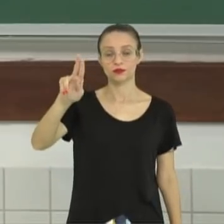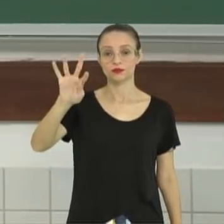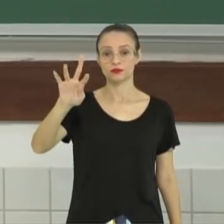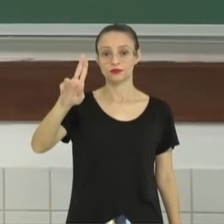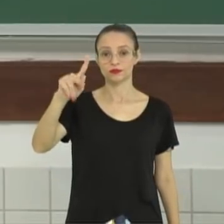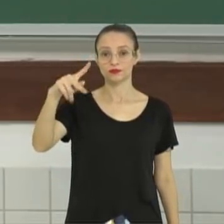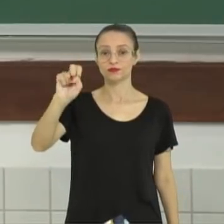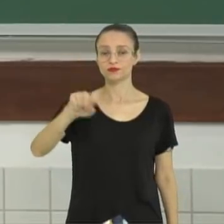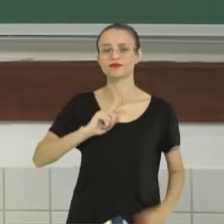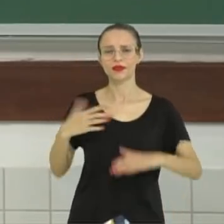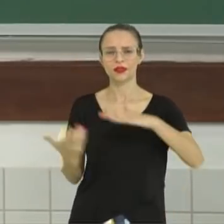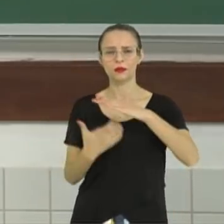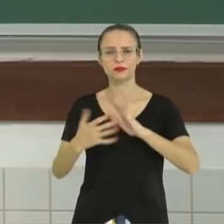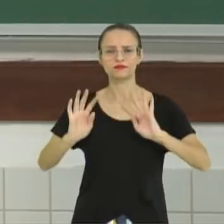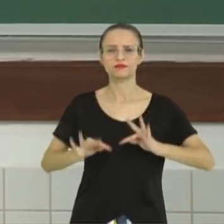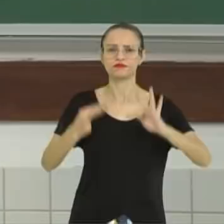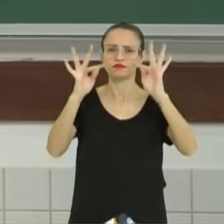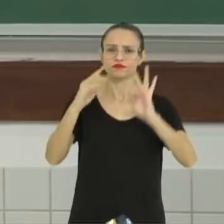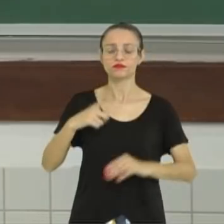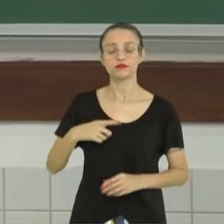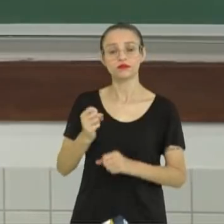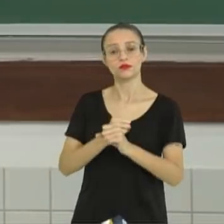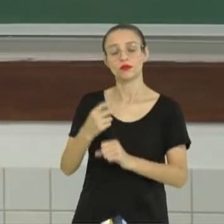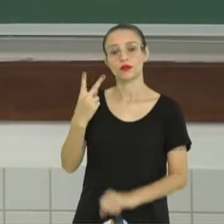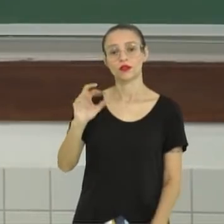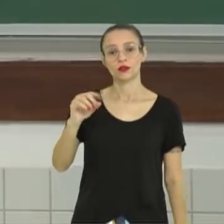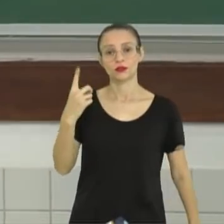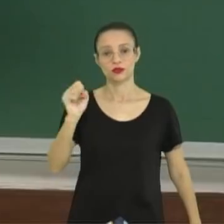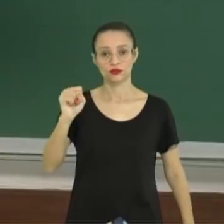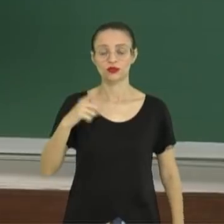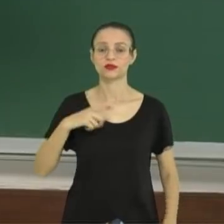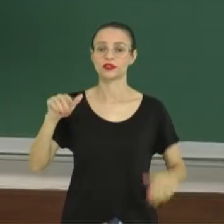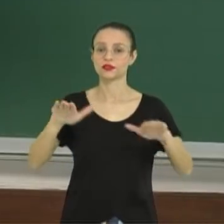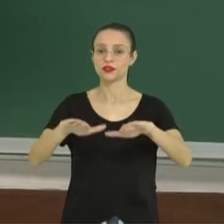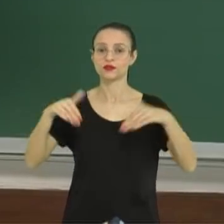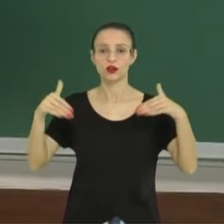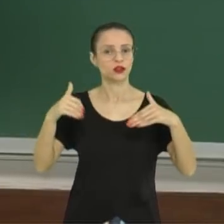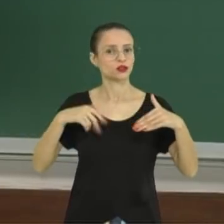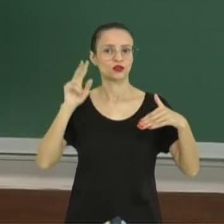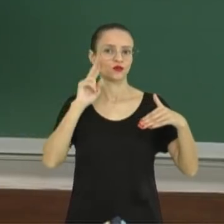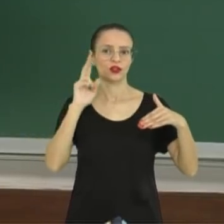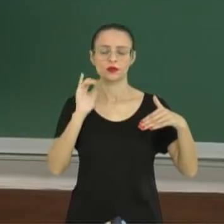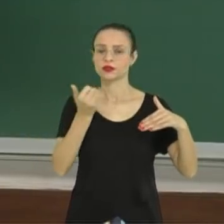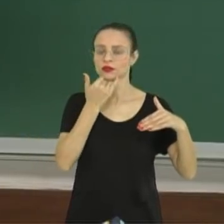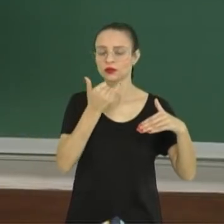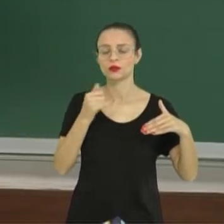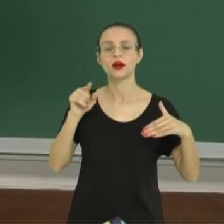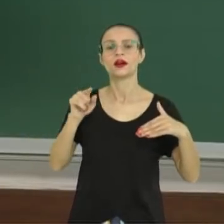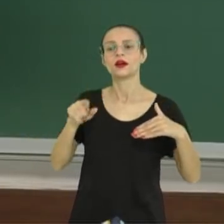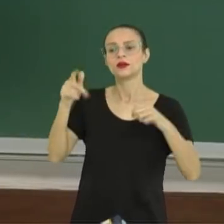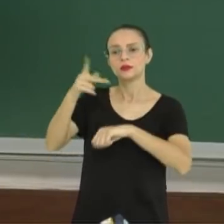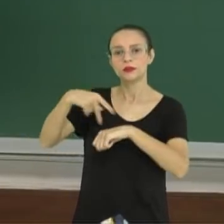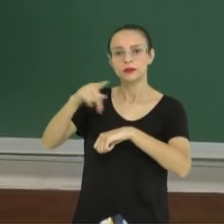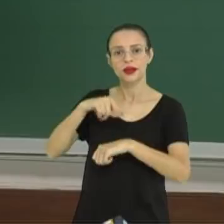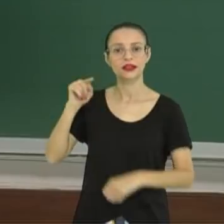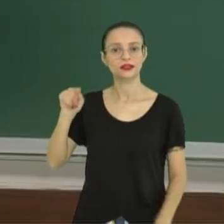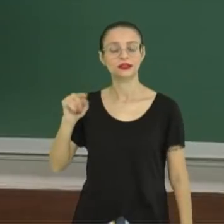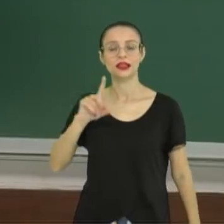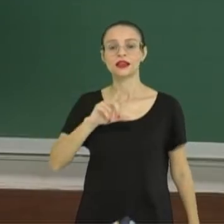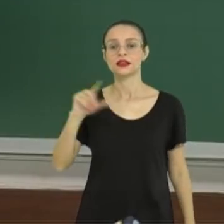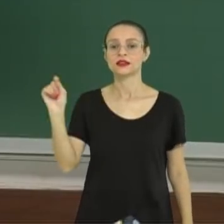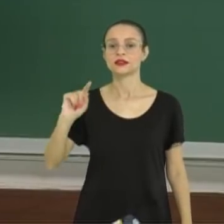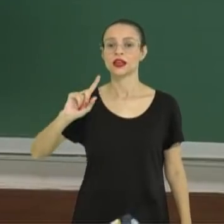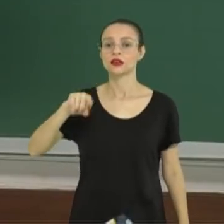aí da tecnologia, né? Até em 2018 teve um fórum, agora não vou me lembrar, desculpa o país que aconteceu o fórum, das 100